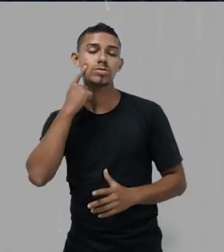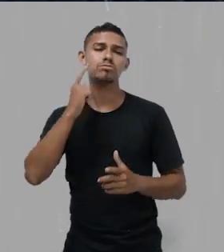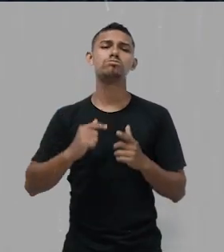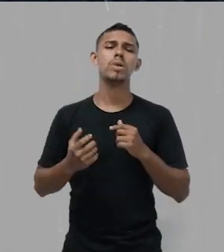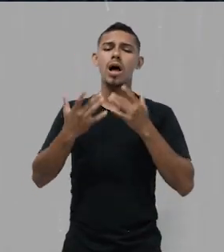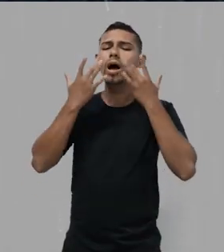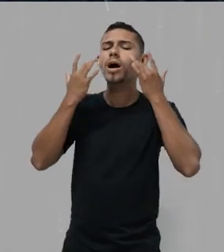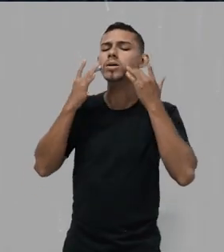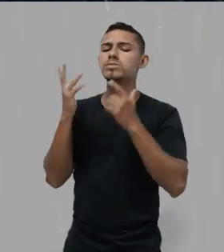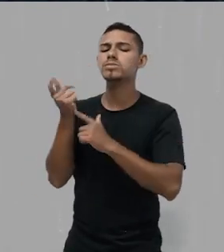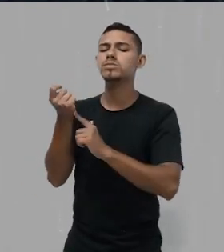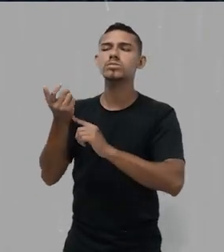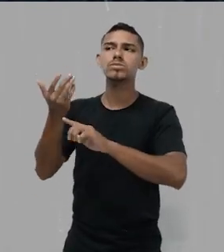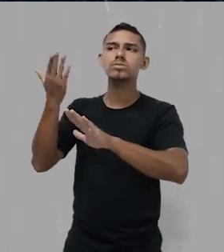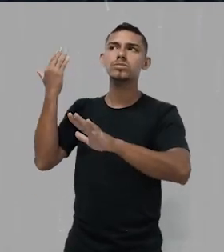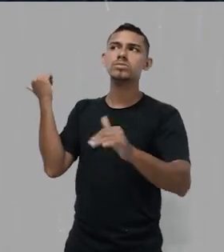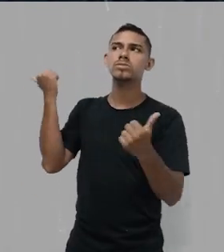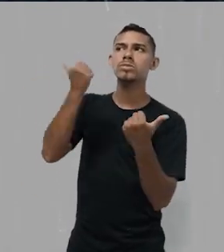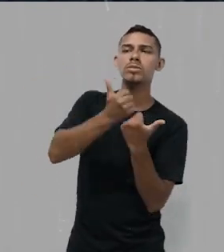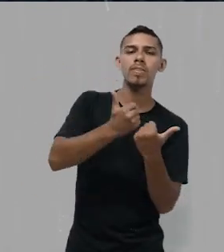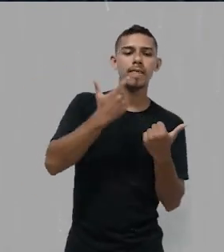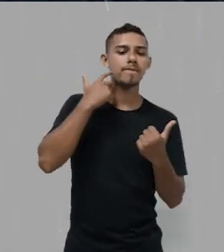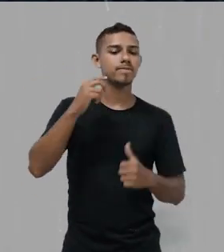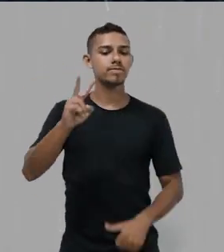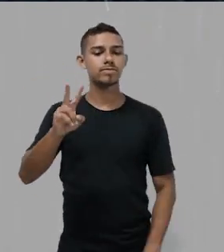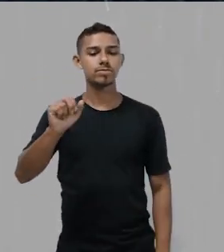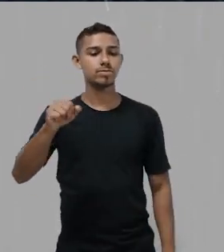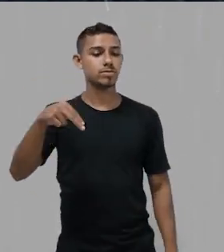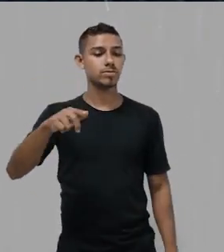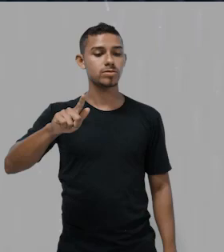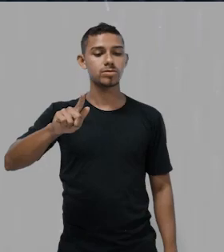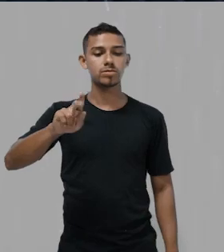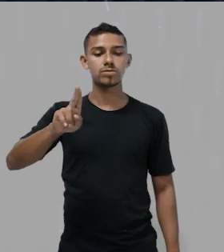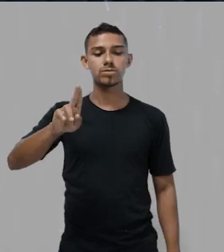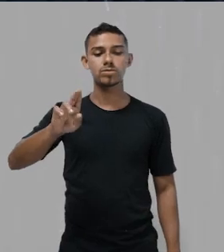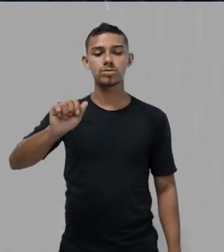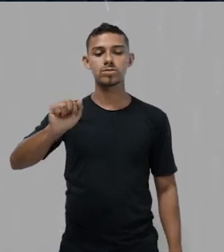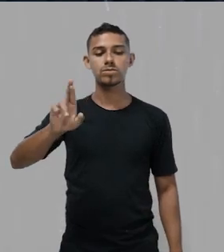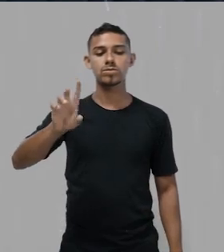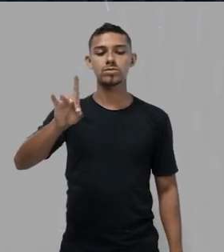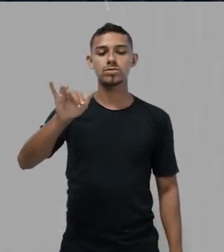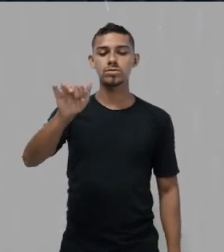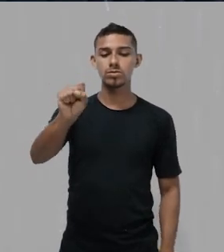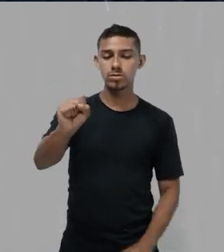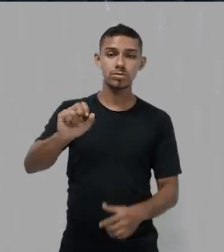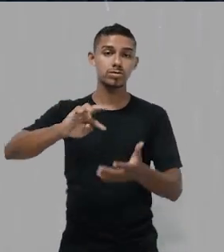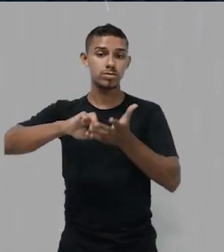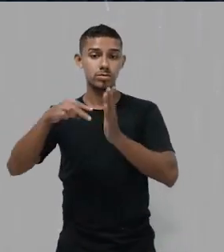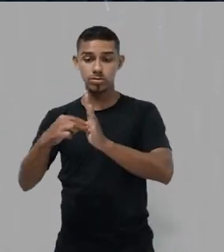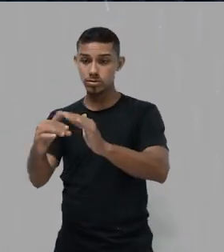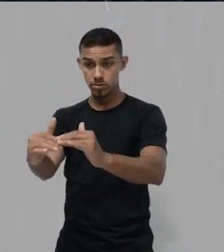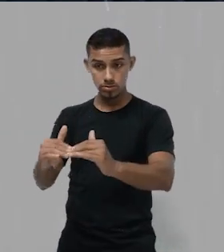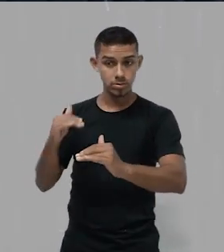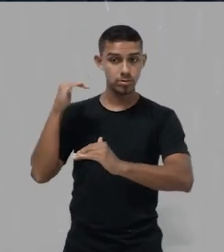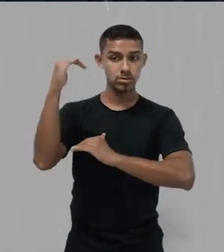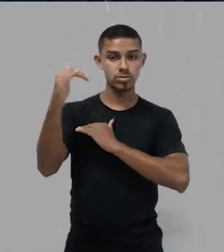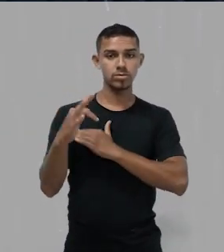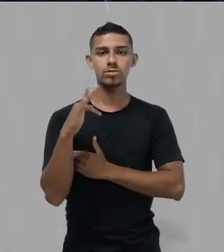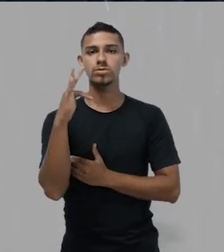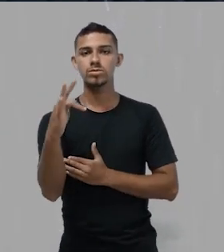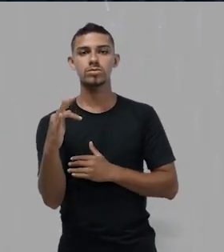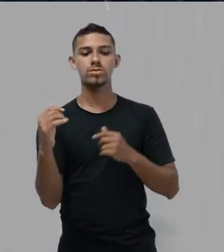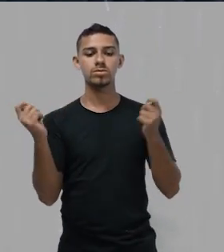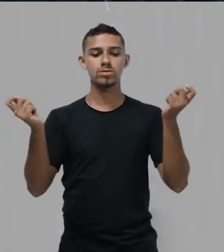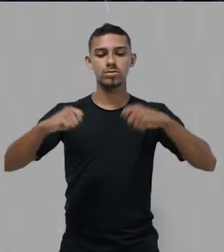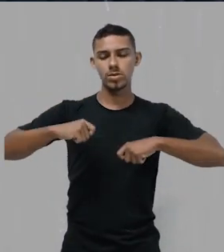caso, ultrapassado. As vanguardas, o termo significa aquilo que está avante, à frente, ou seja, eu preciso